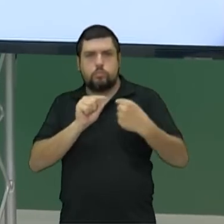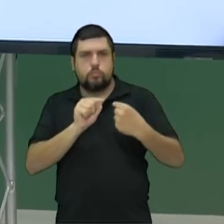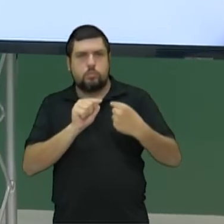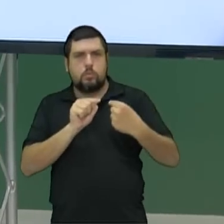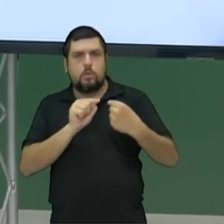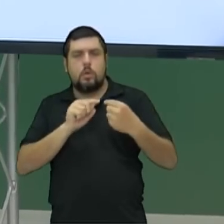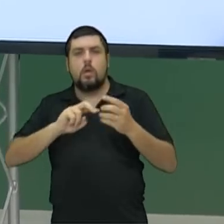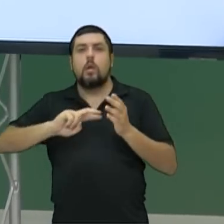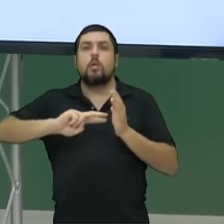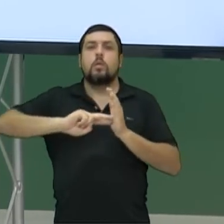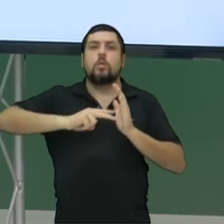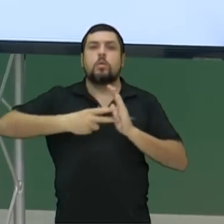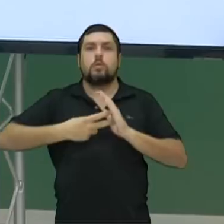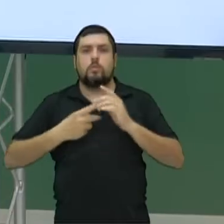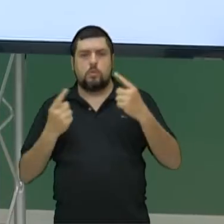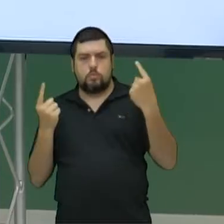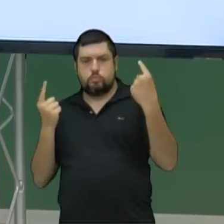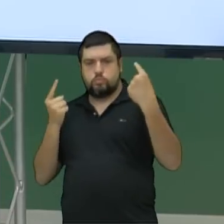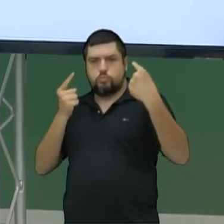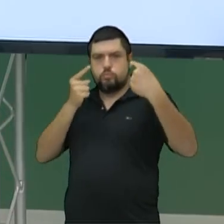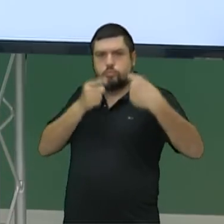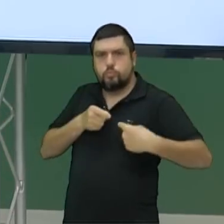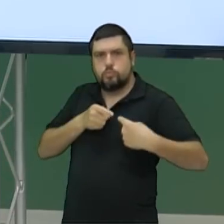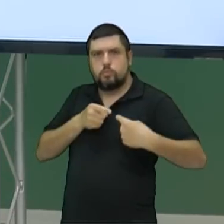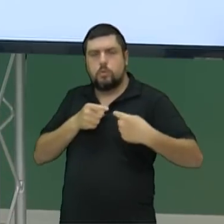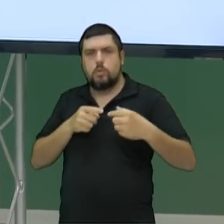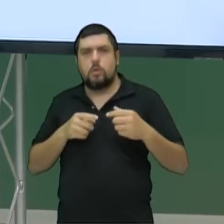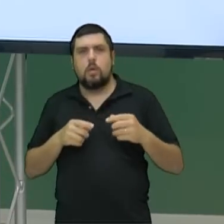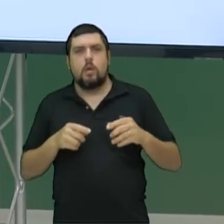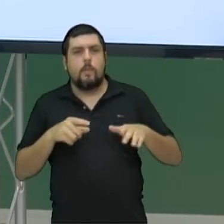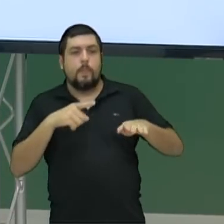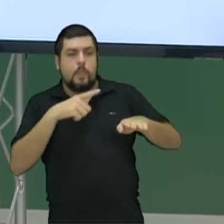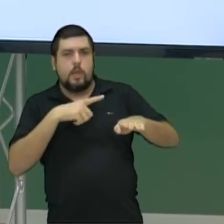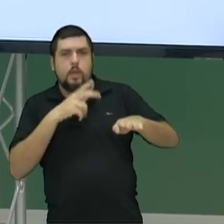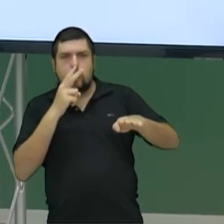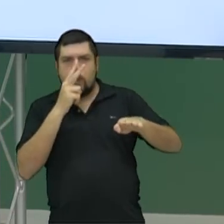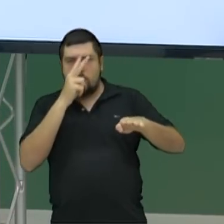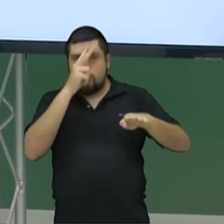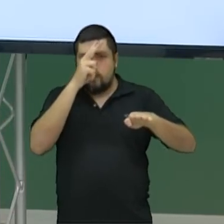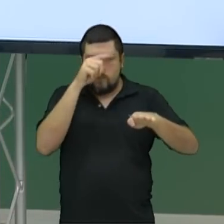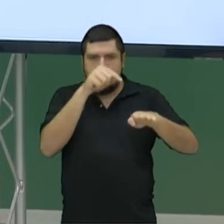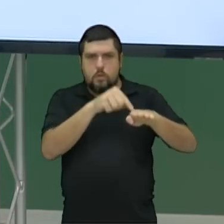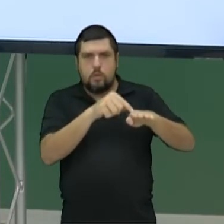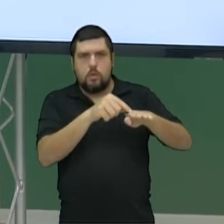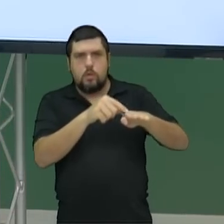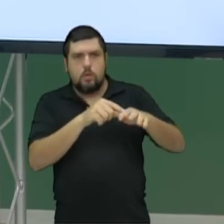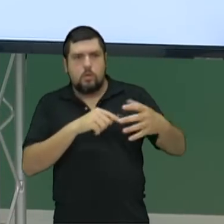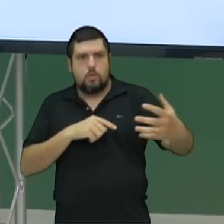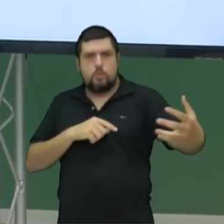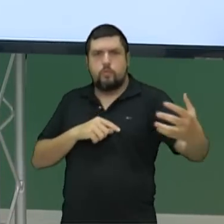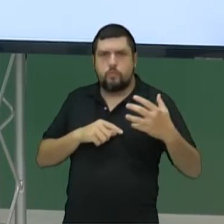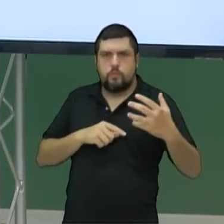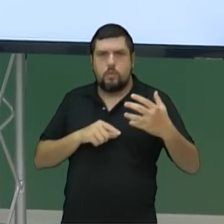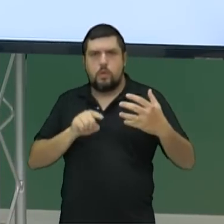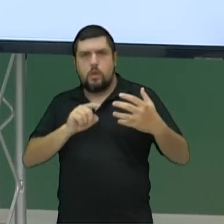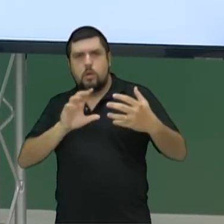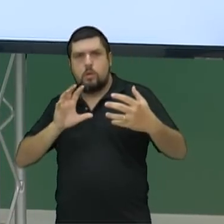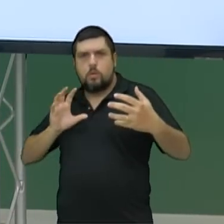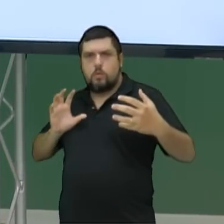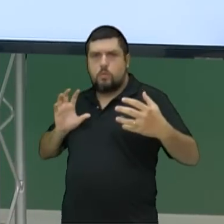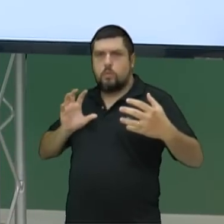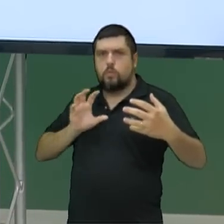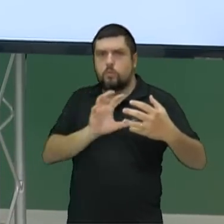opostos. Então, repetindo, essas forças agem com a mesma intensidade, na mesma